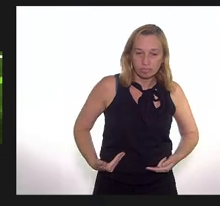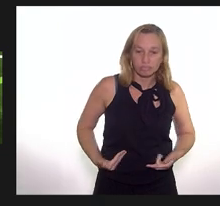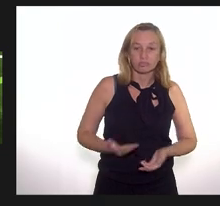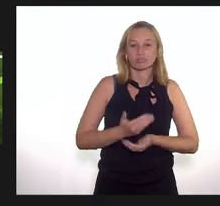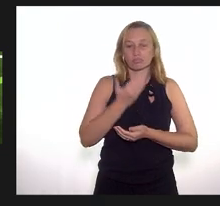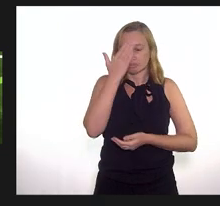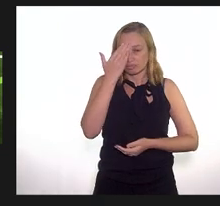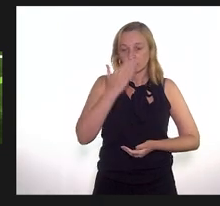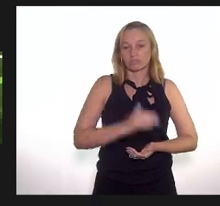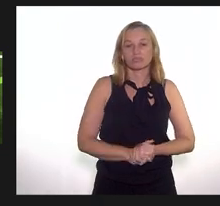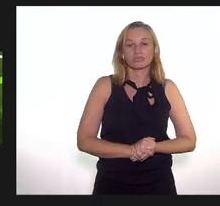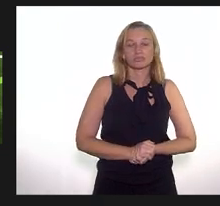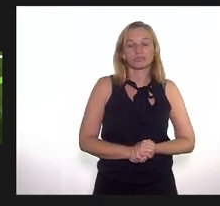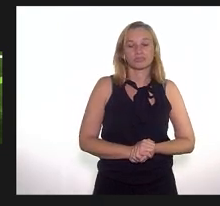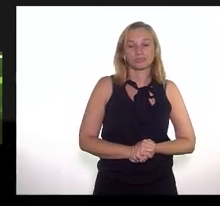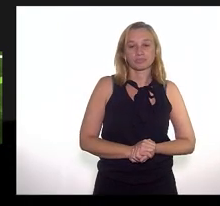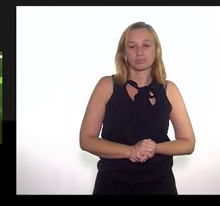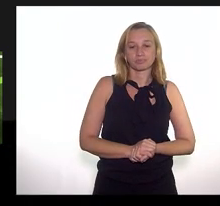presidente.